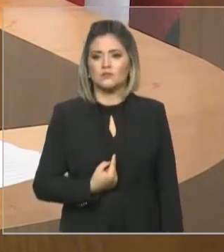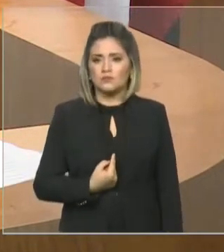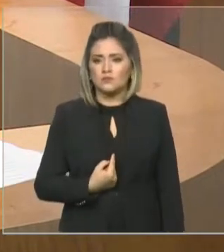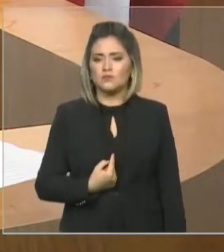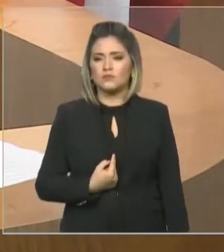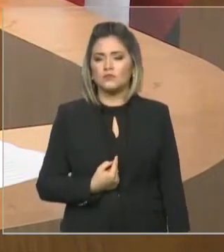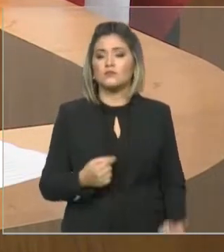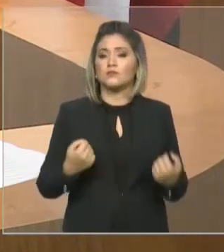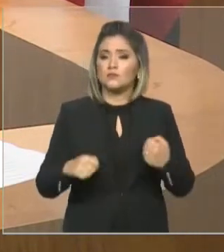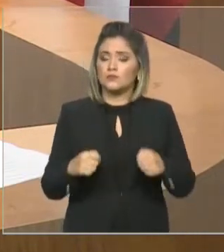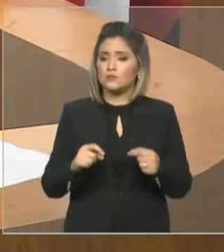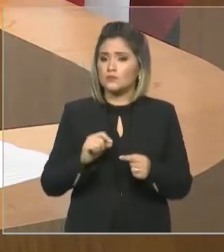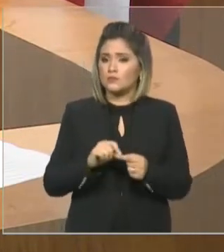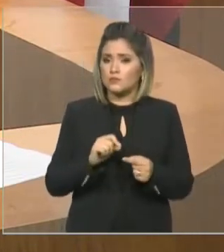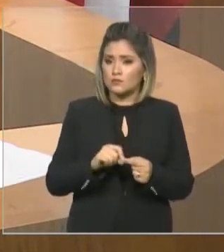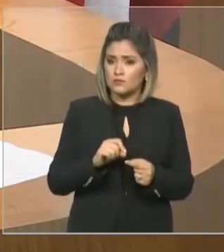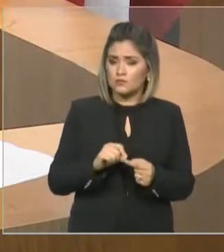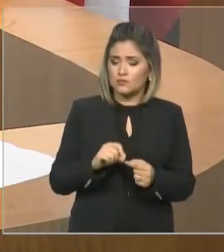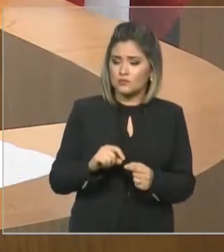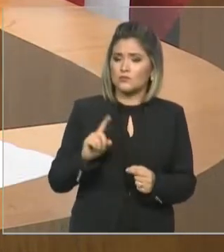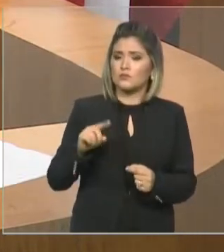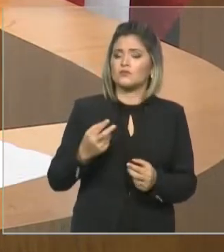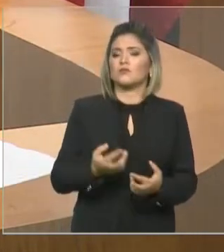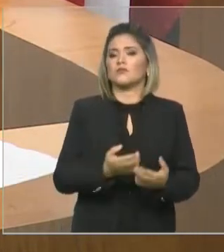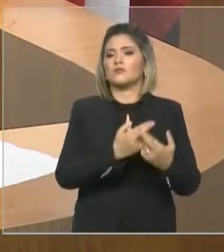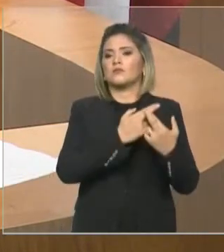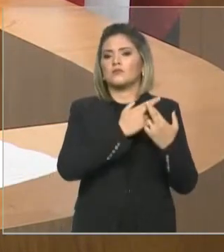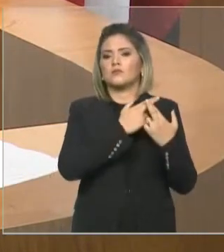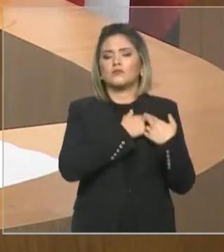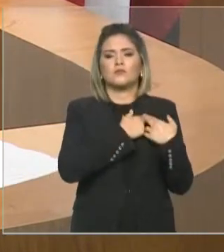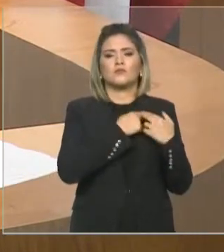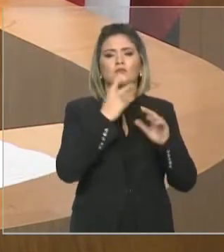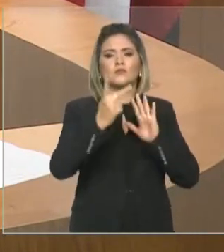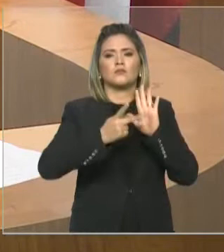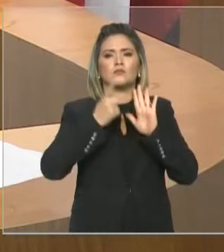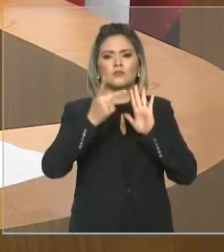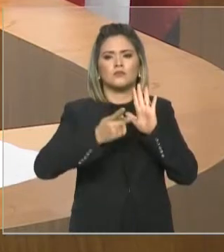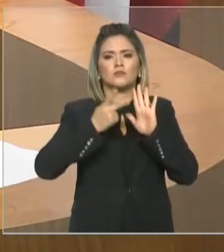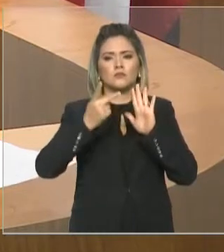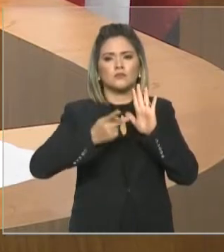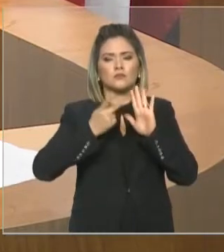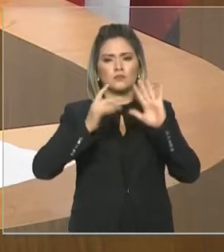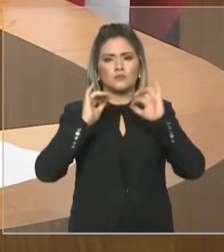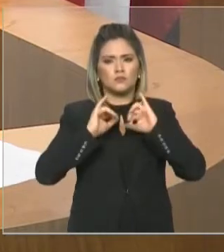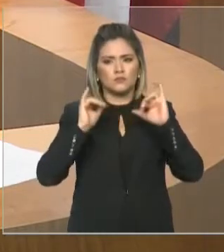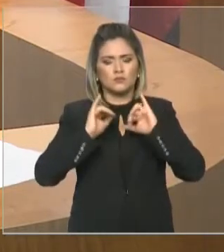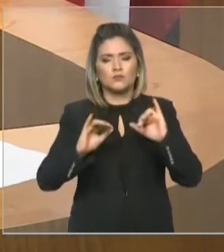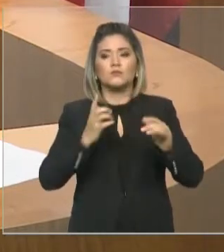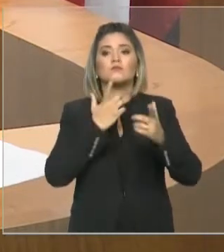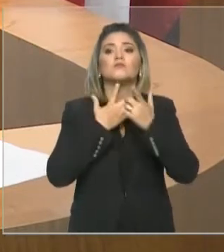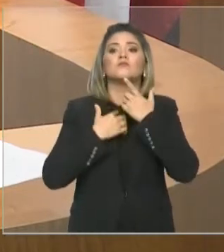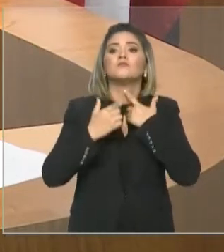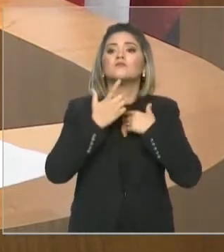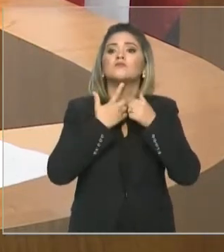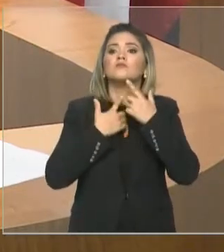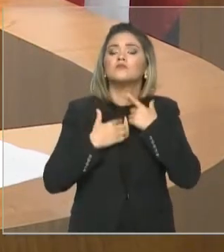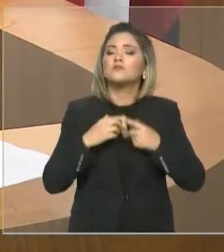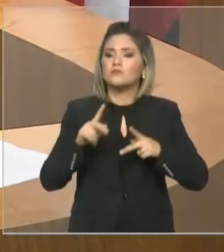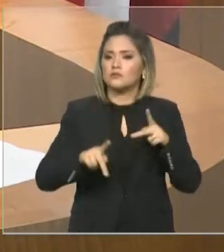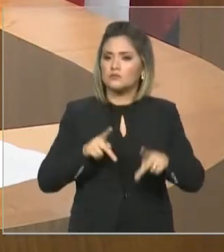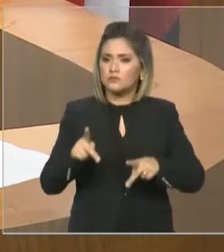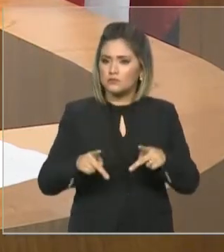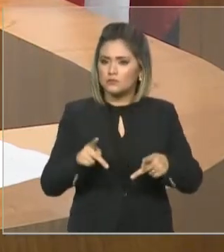com o nosso dever, com as nossas promessas de campanha e com o desejo da nossa população.